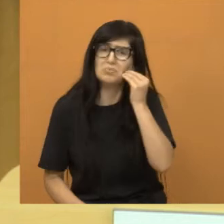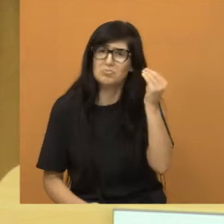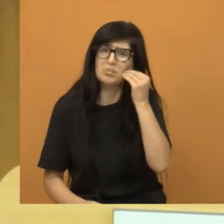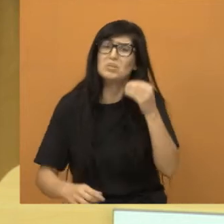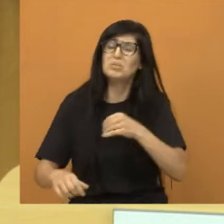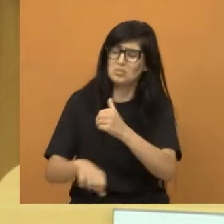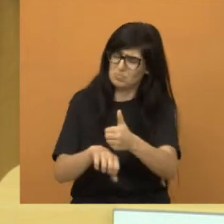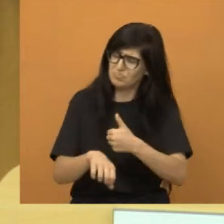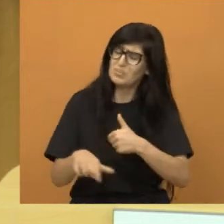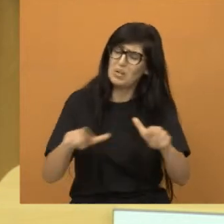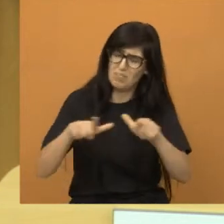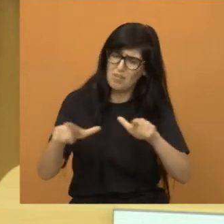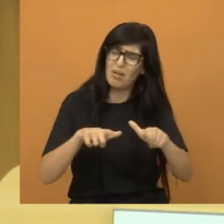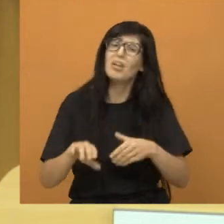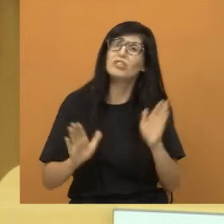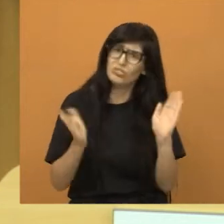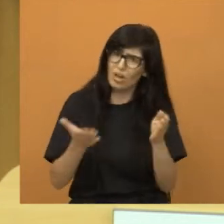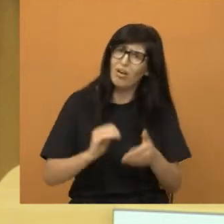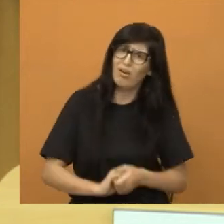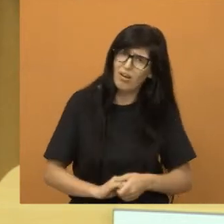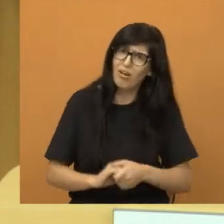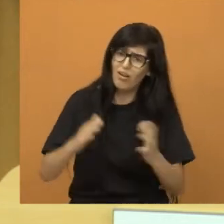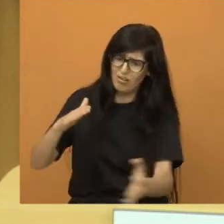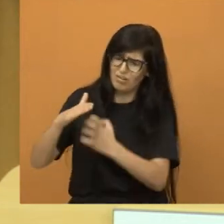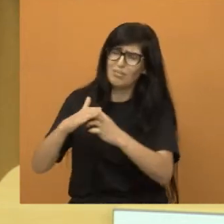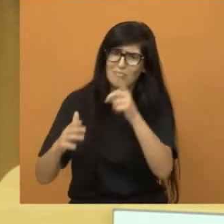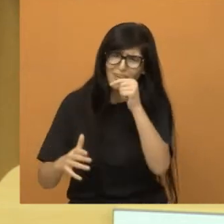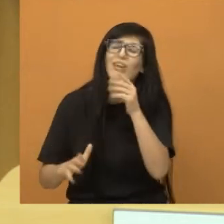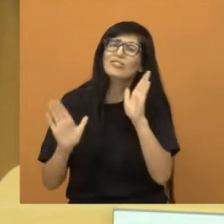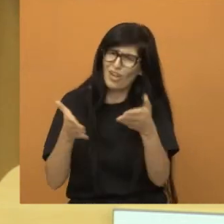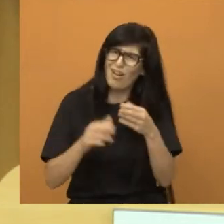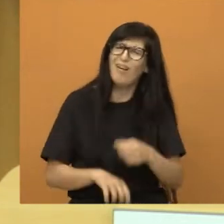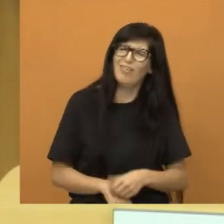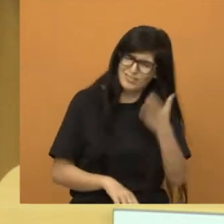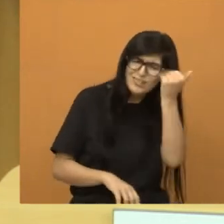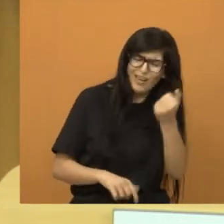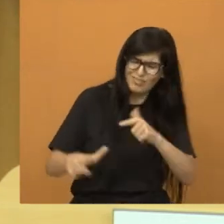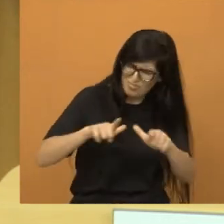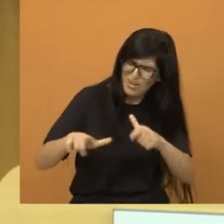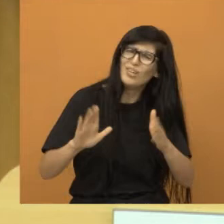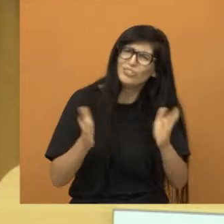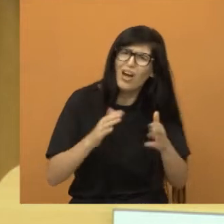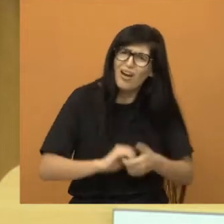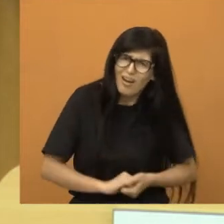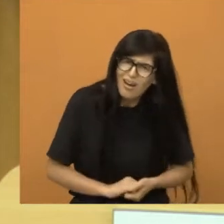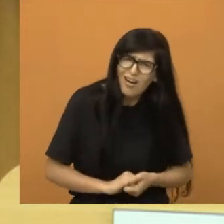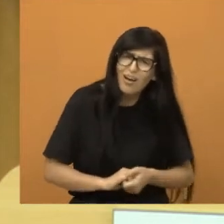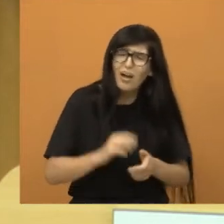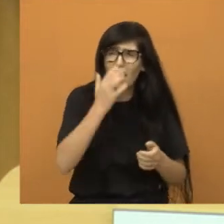muitas vezes a gente enxerga as obras, mas enxerga o que está por trás dela, né? Na verdade,